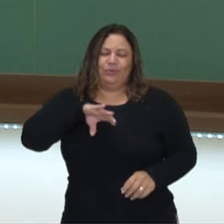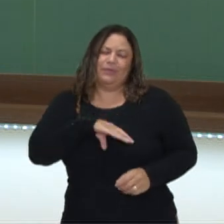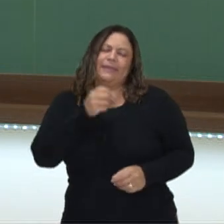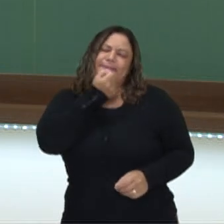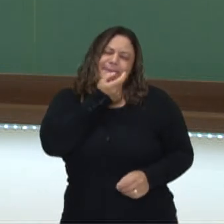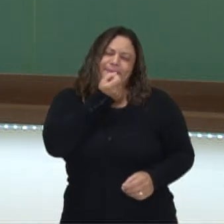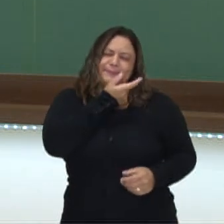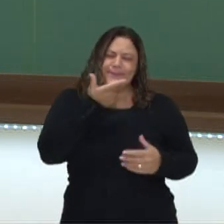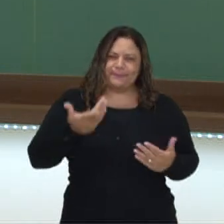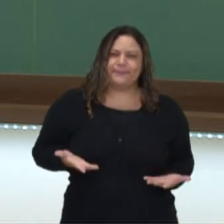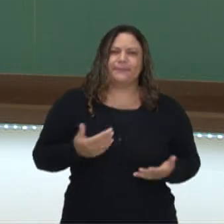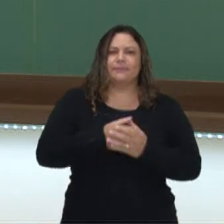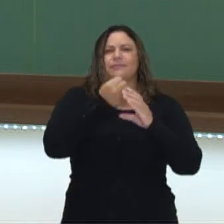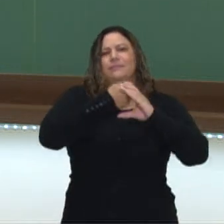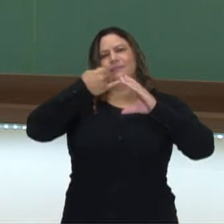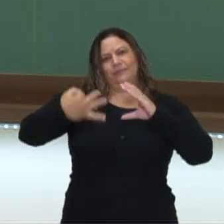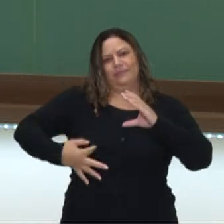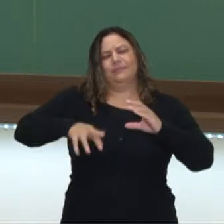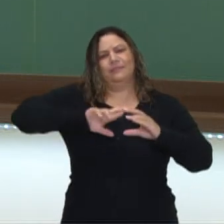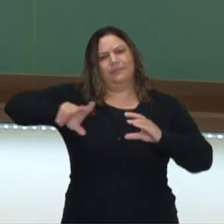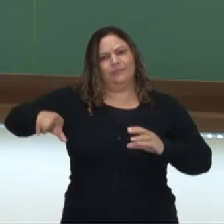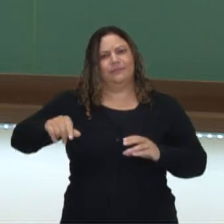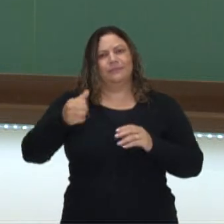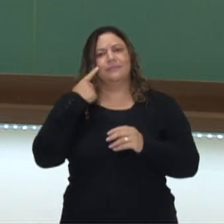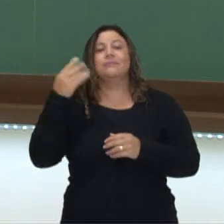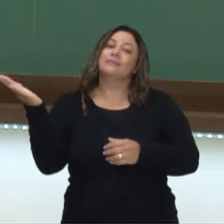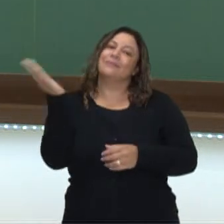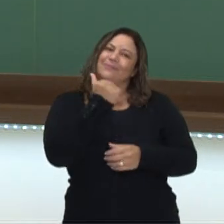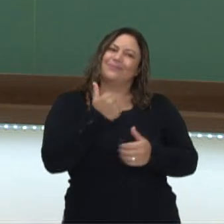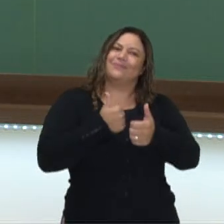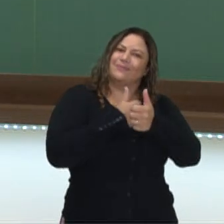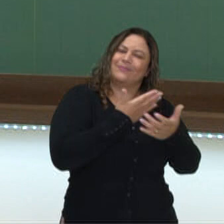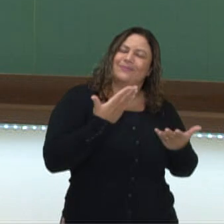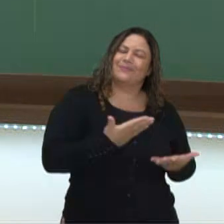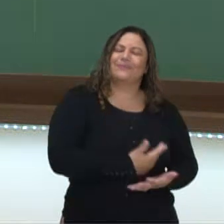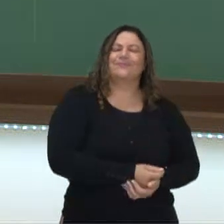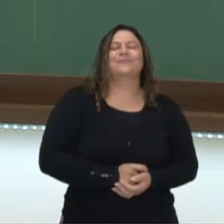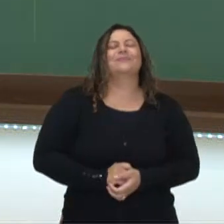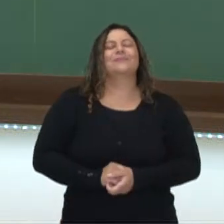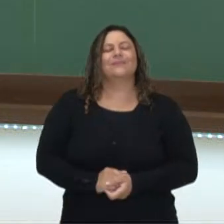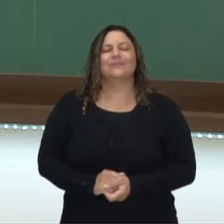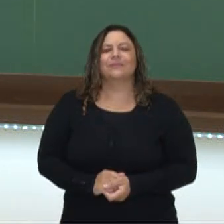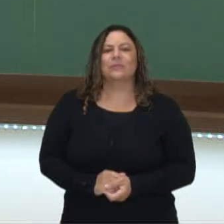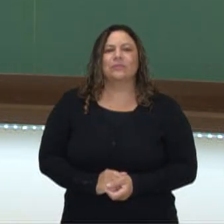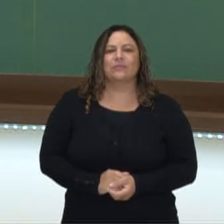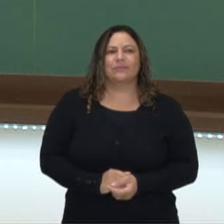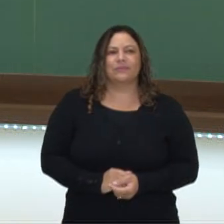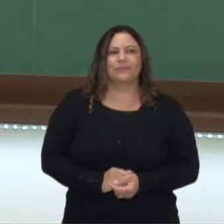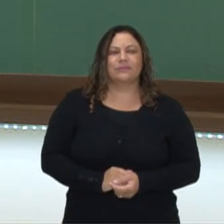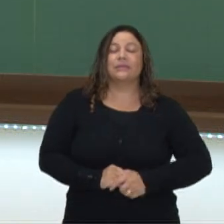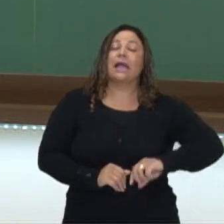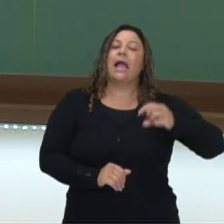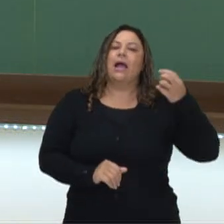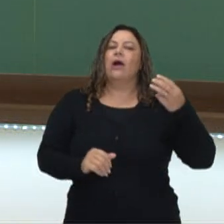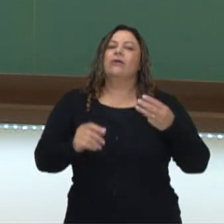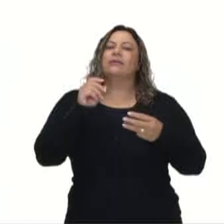é uma das outras características da crônica. Acompanhem comigo. 3 de agosto de